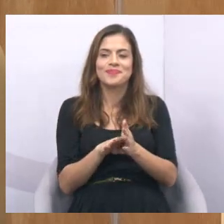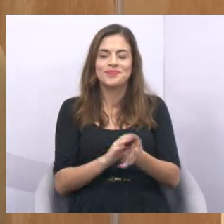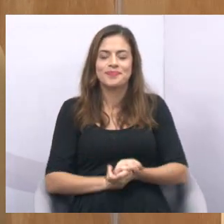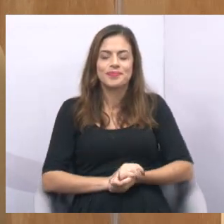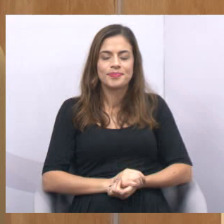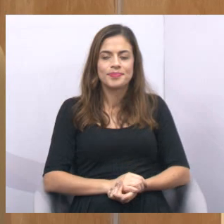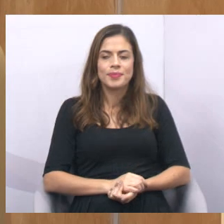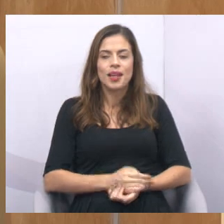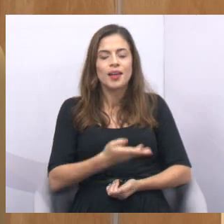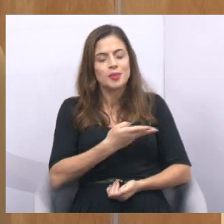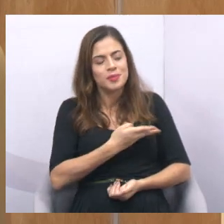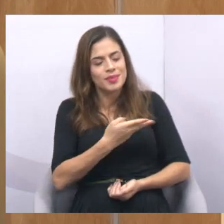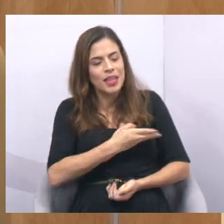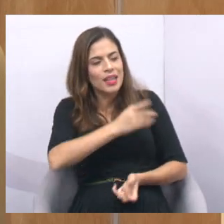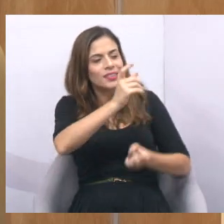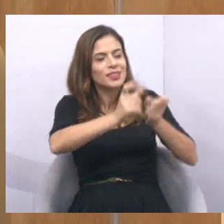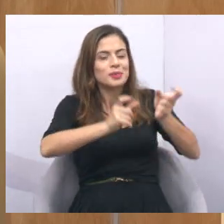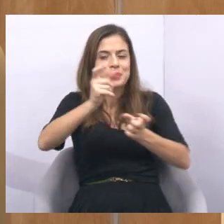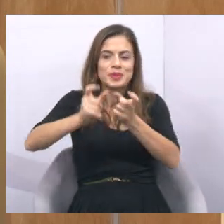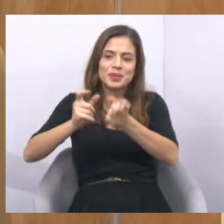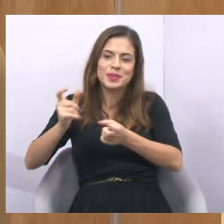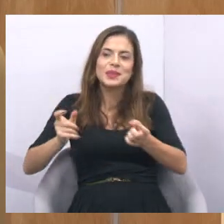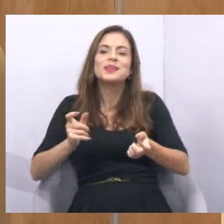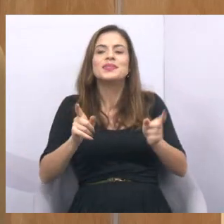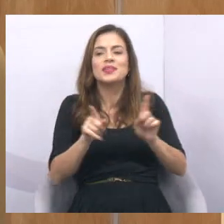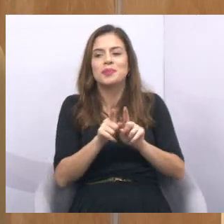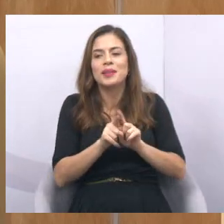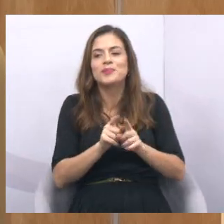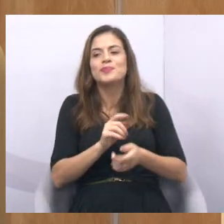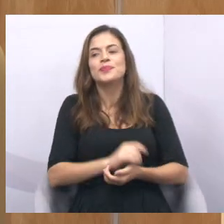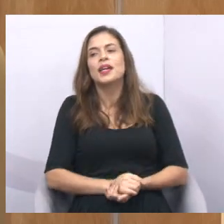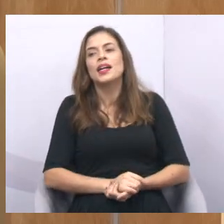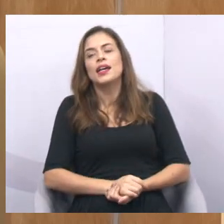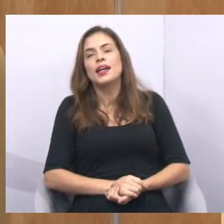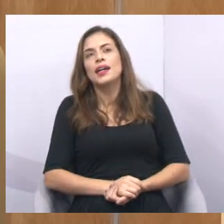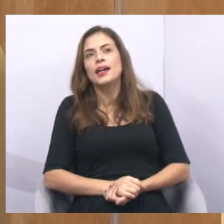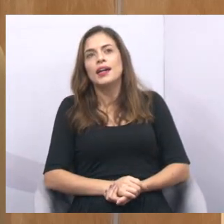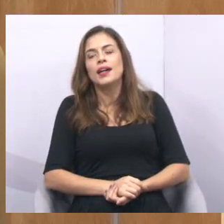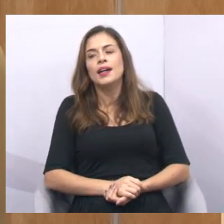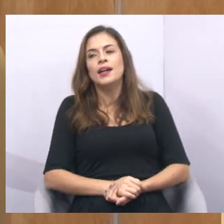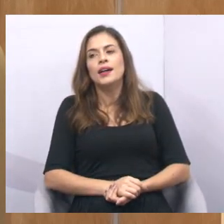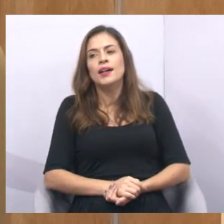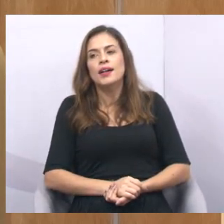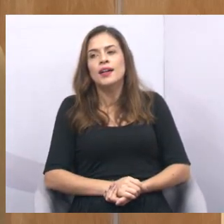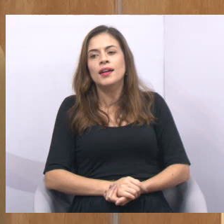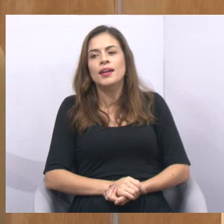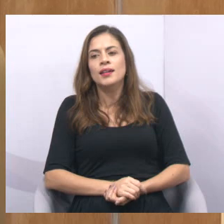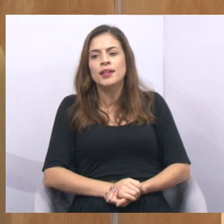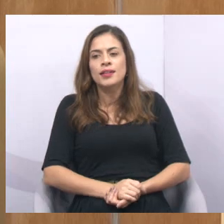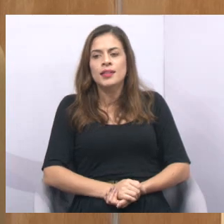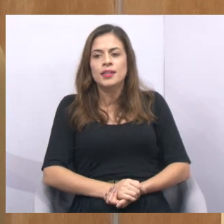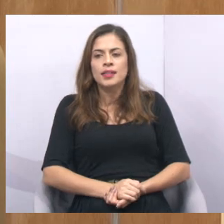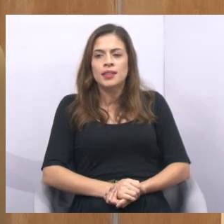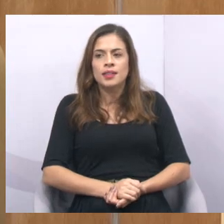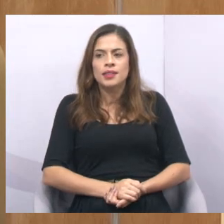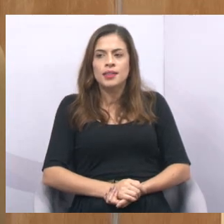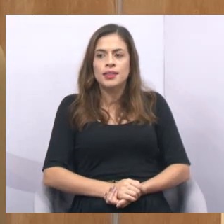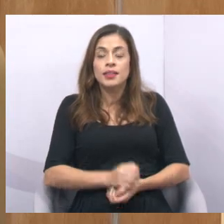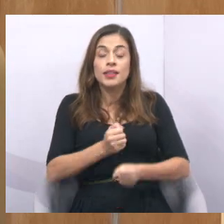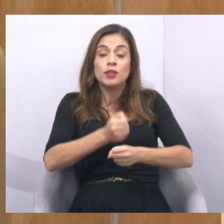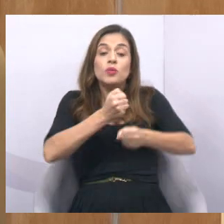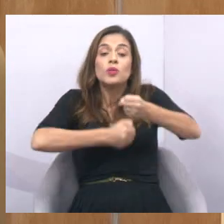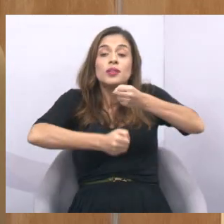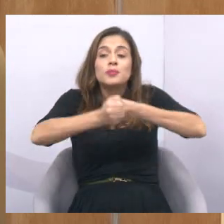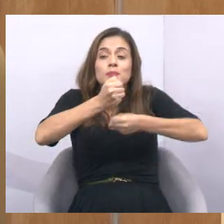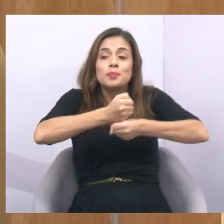da amizade com essas pessoas que eu citei, o Nacibão. E no ano passado,